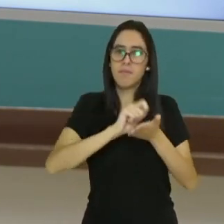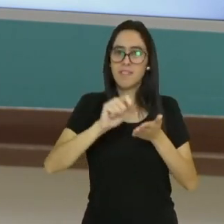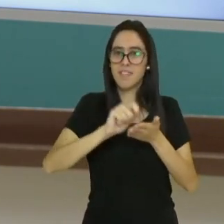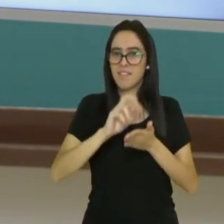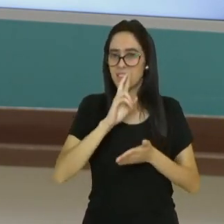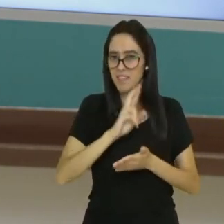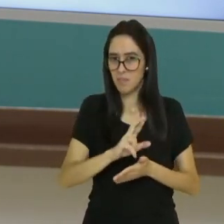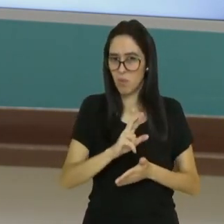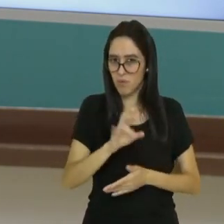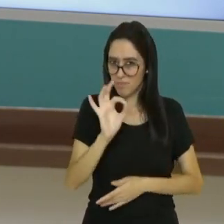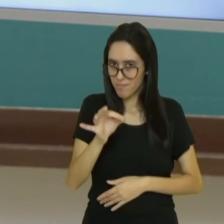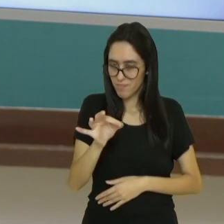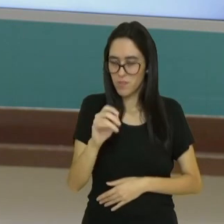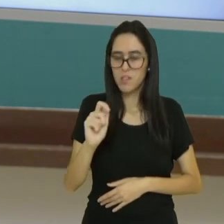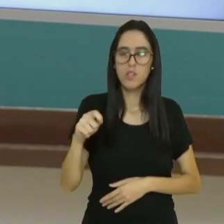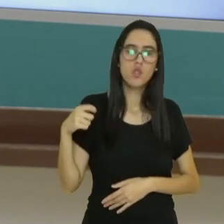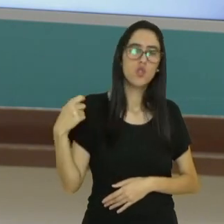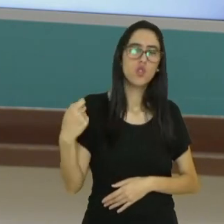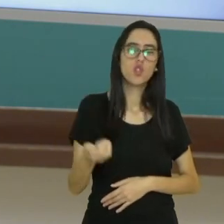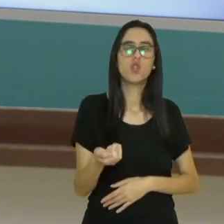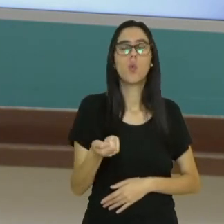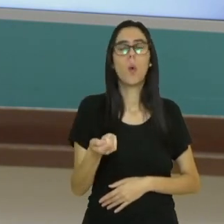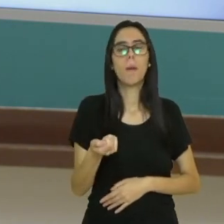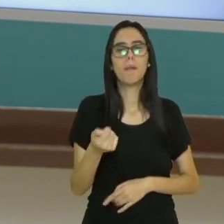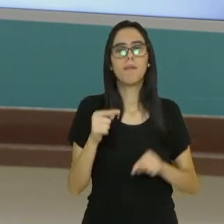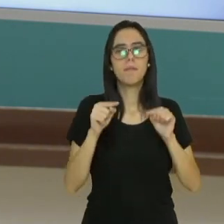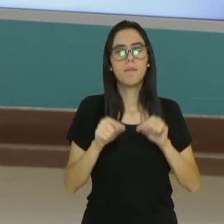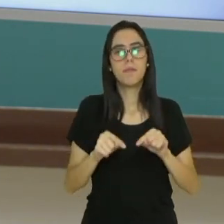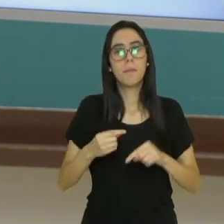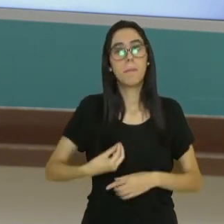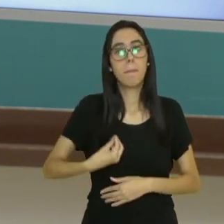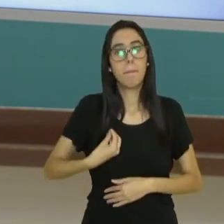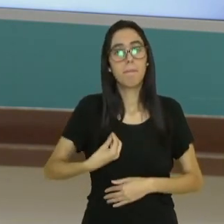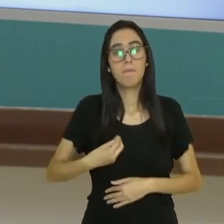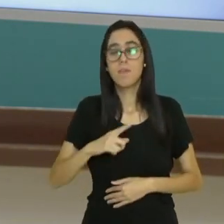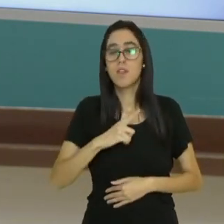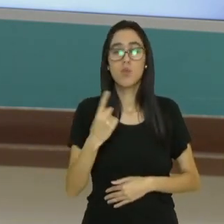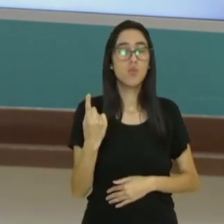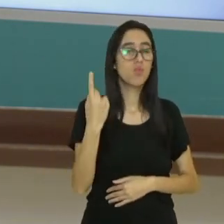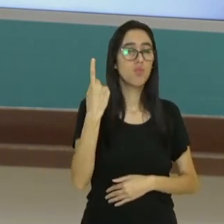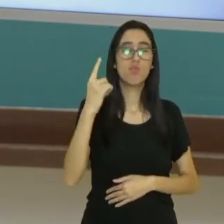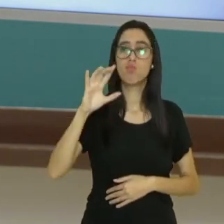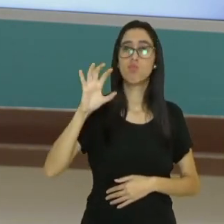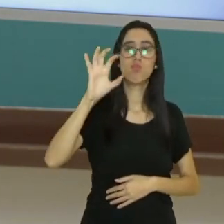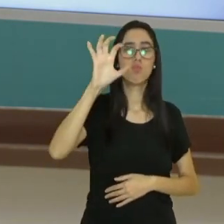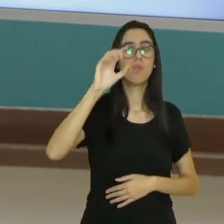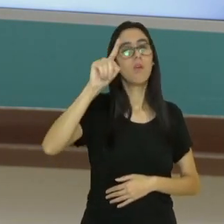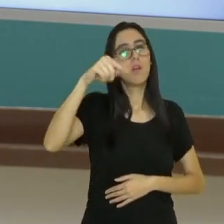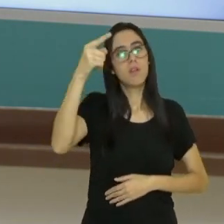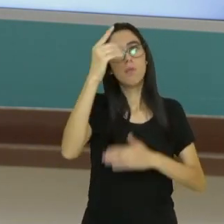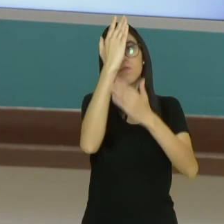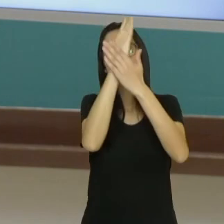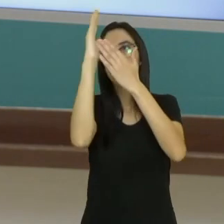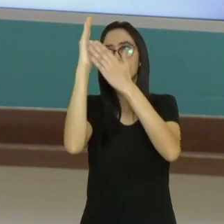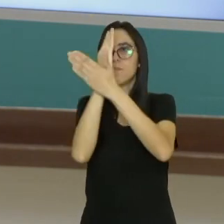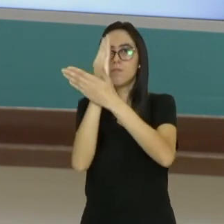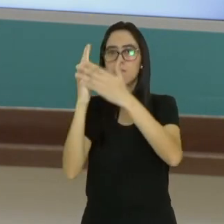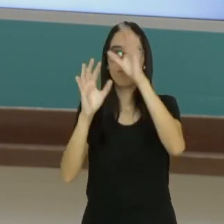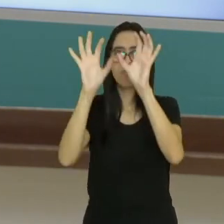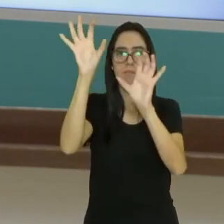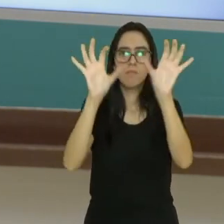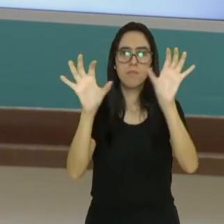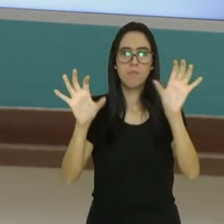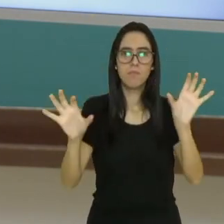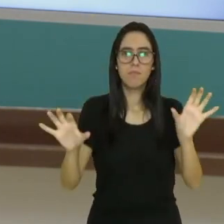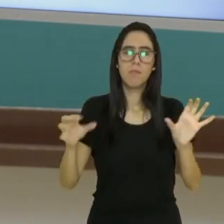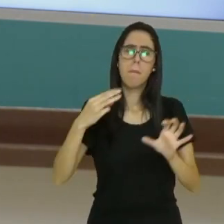aí, sobre essa existência de um único continente e que foi se separando ao longo